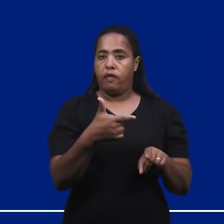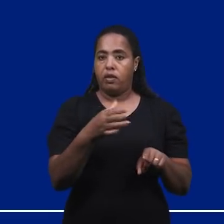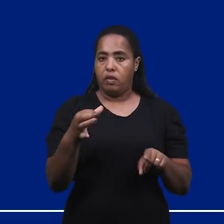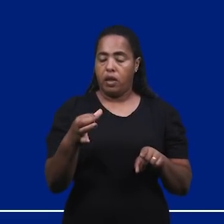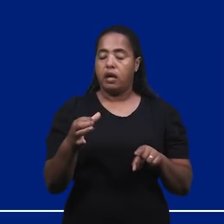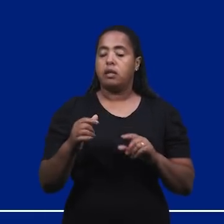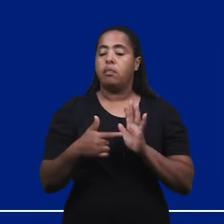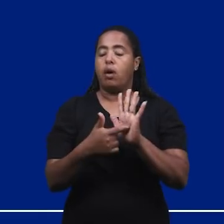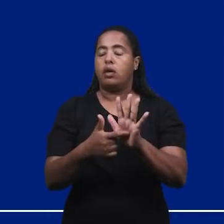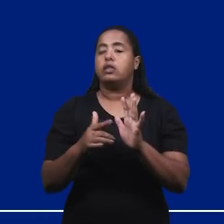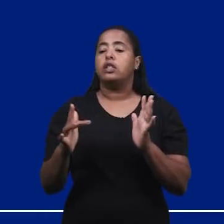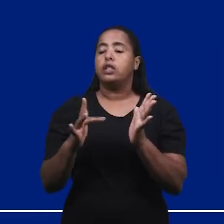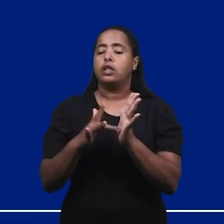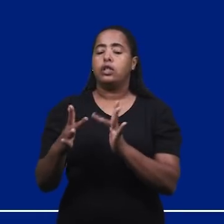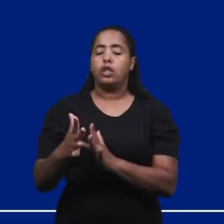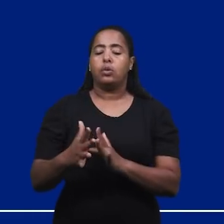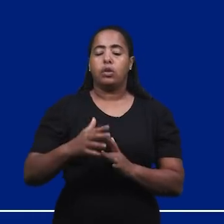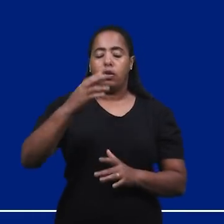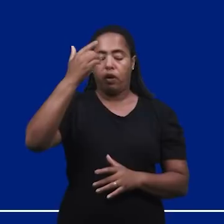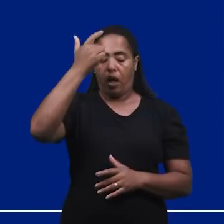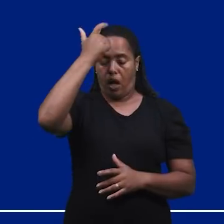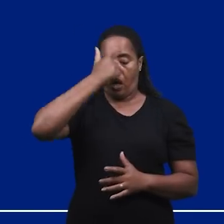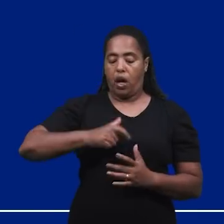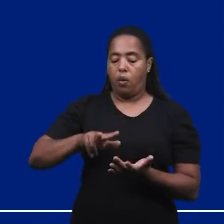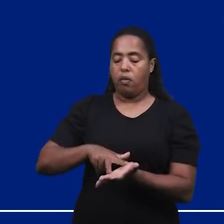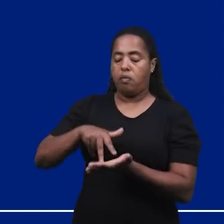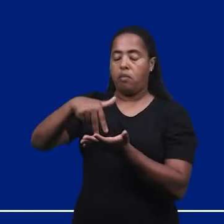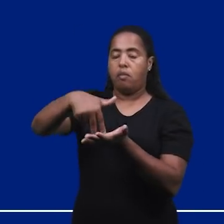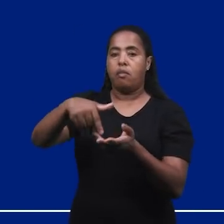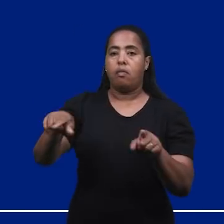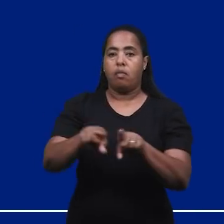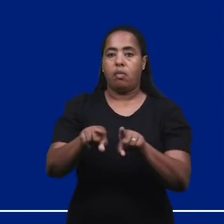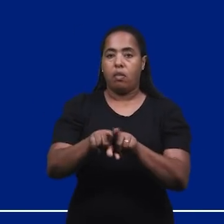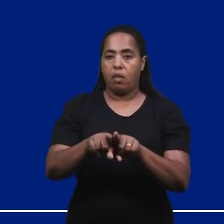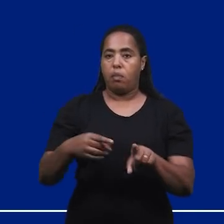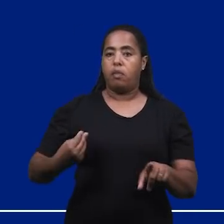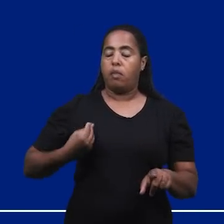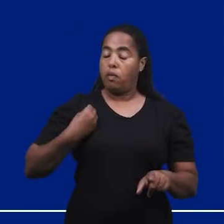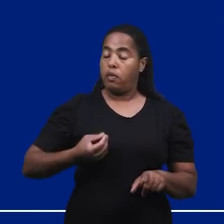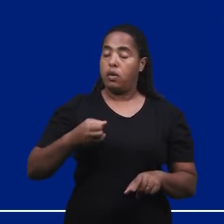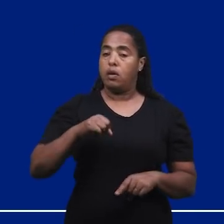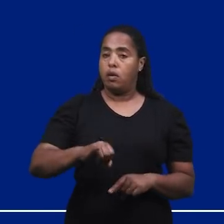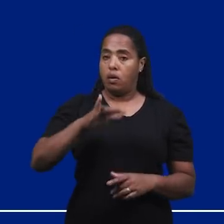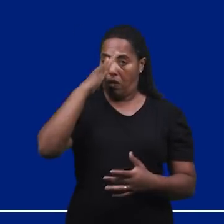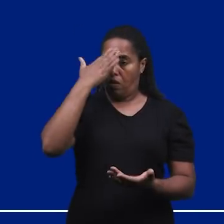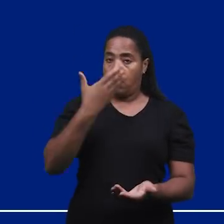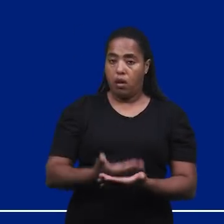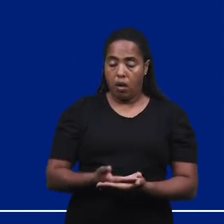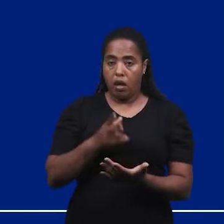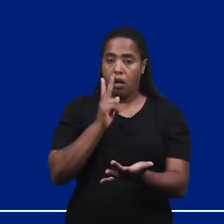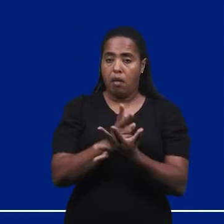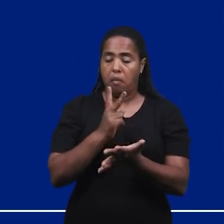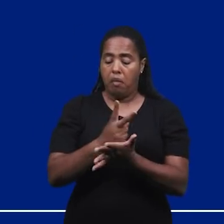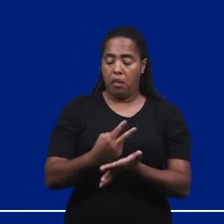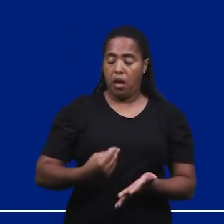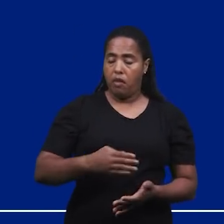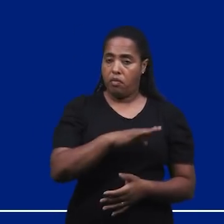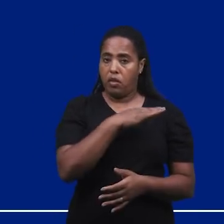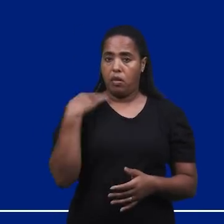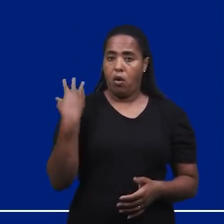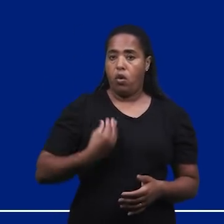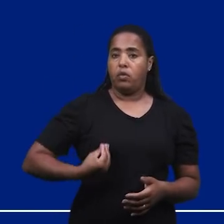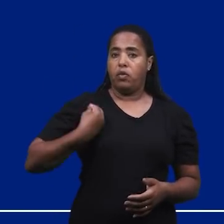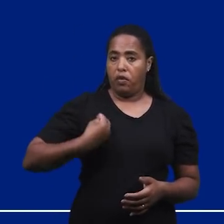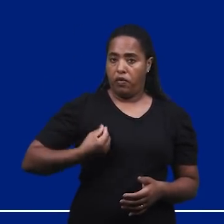disse-lhe Jesus: eu sou a ressurreição e a vida. Quem crê em mim, ainda que esteja morto, viverá. E